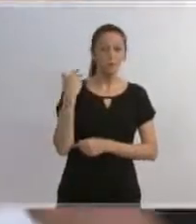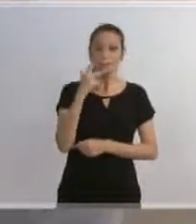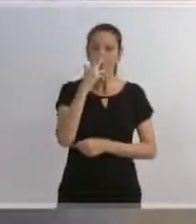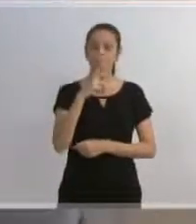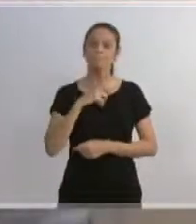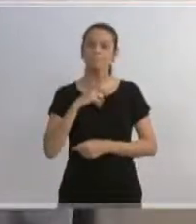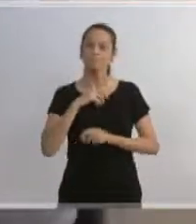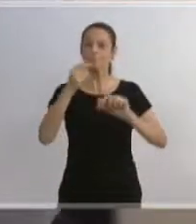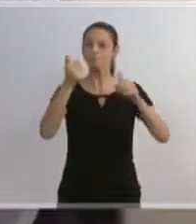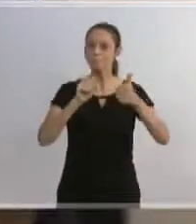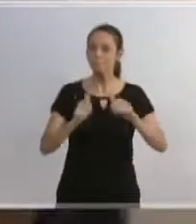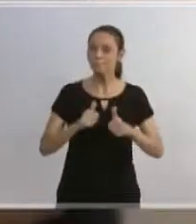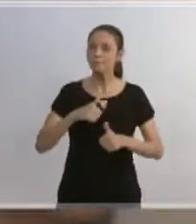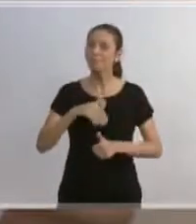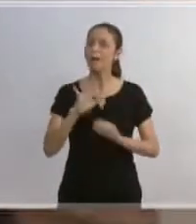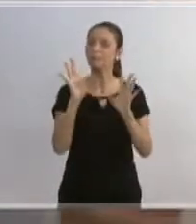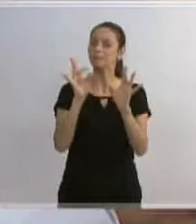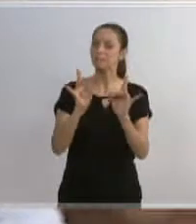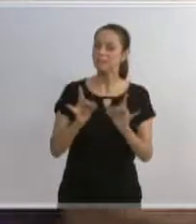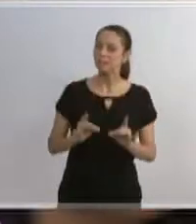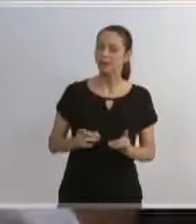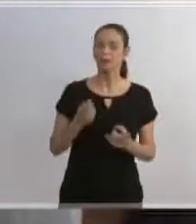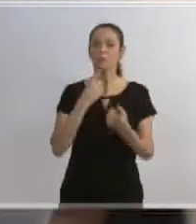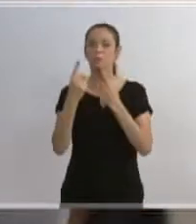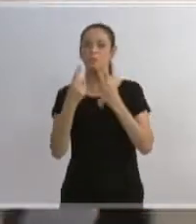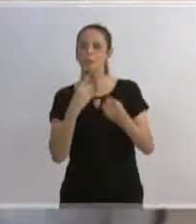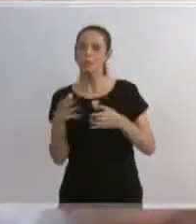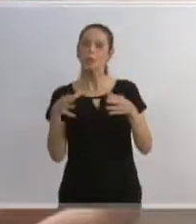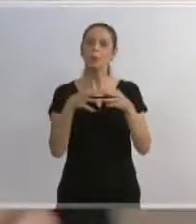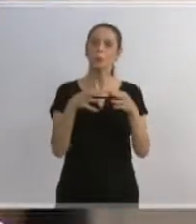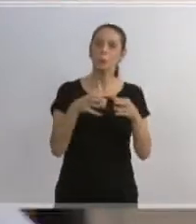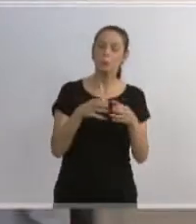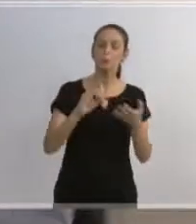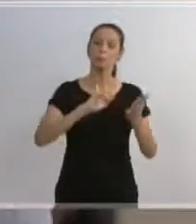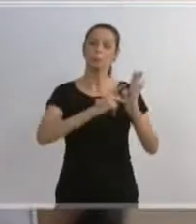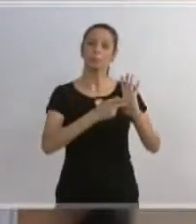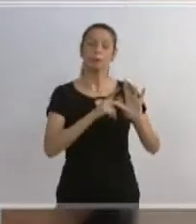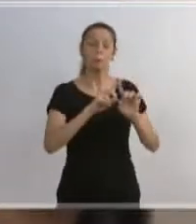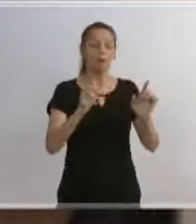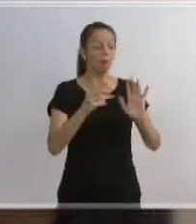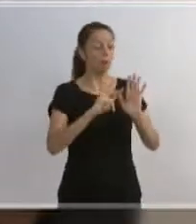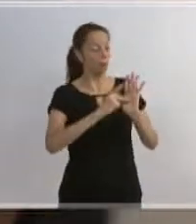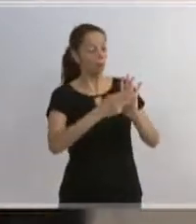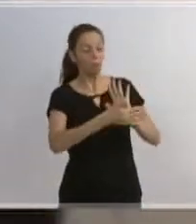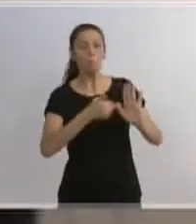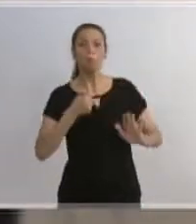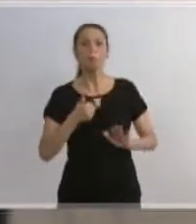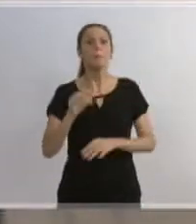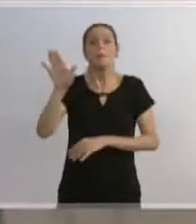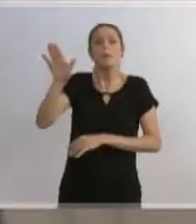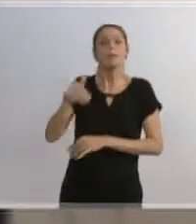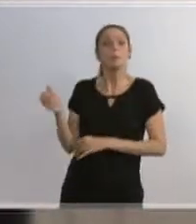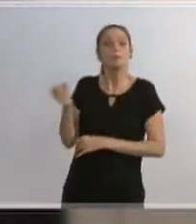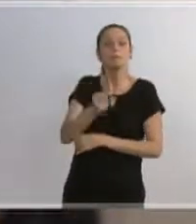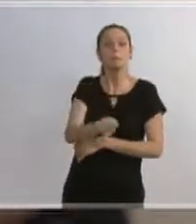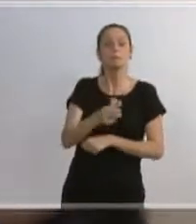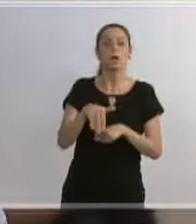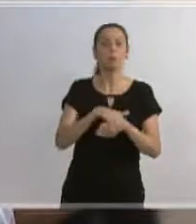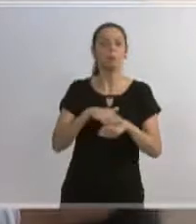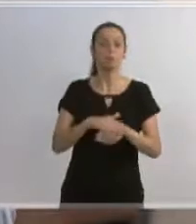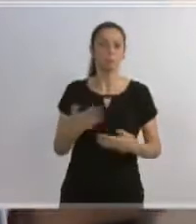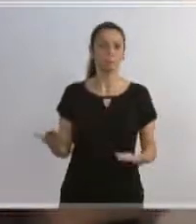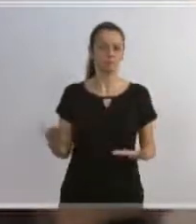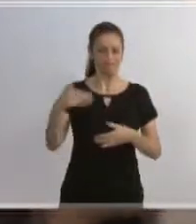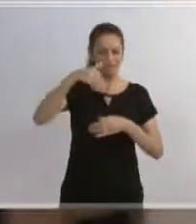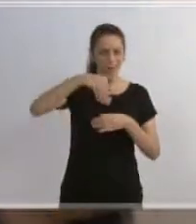apurada, inclusive de diálogo com a categoria, com o sindicato, e agora não mais, que, por sinal, nem foi chamado para discutir com relação a essa questão. Voltar nesta